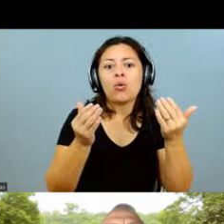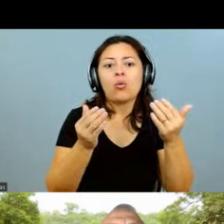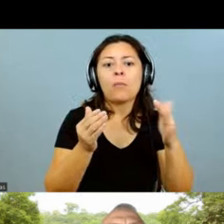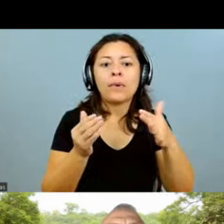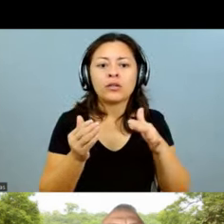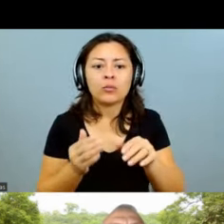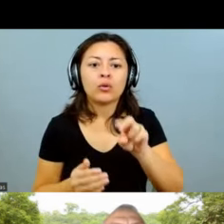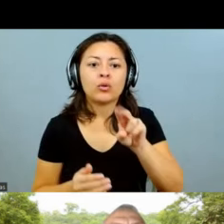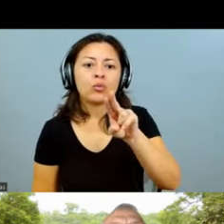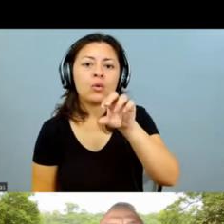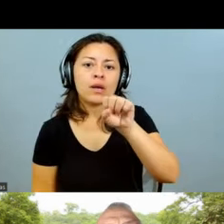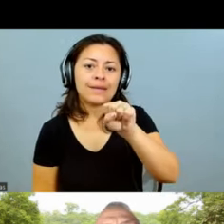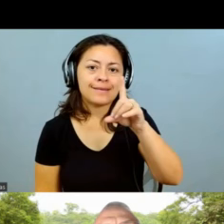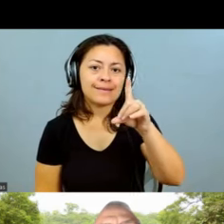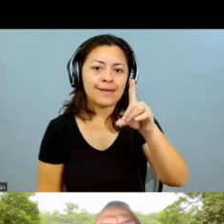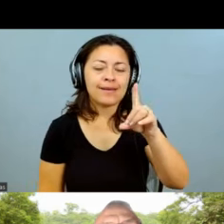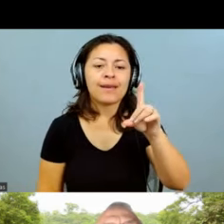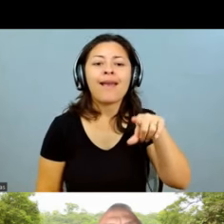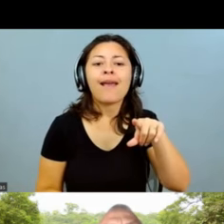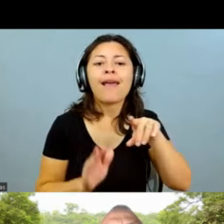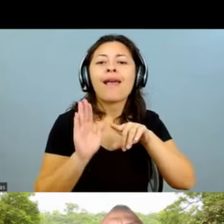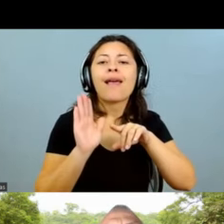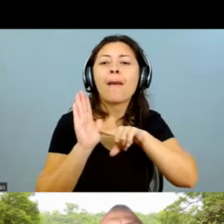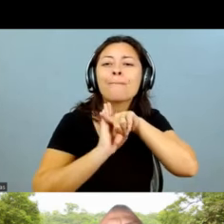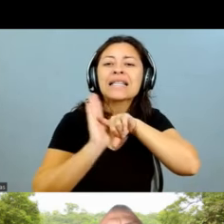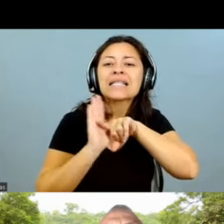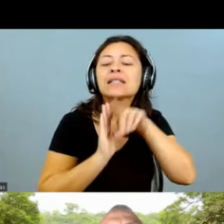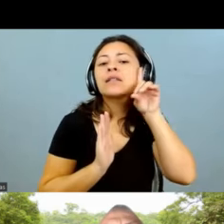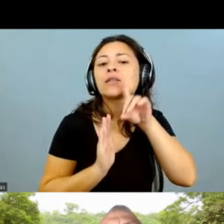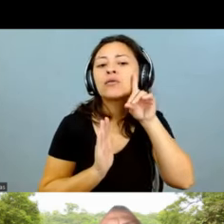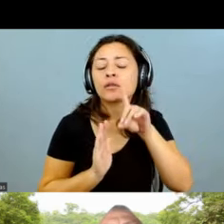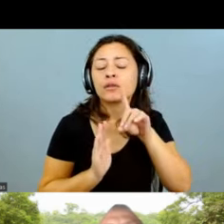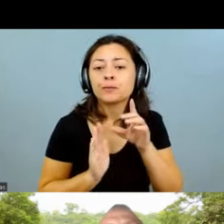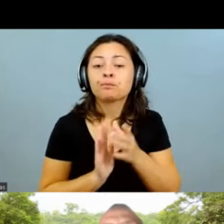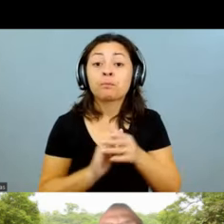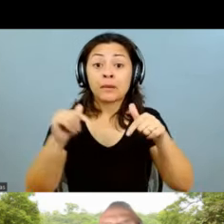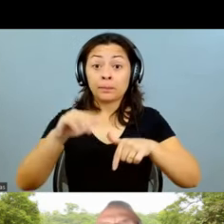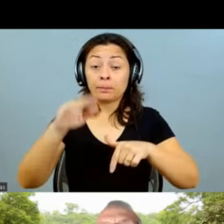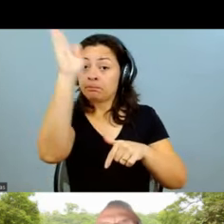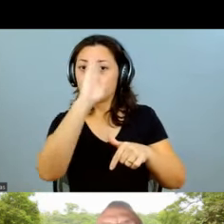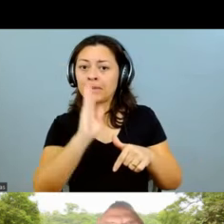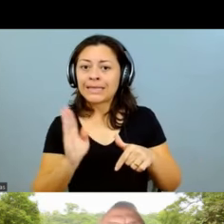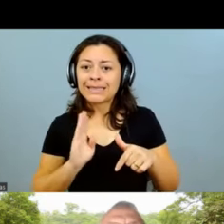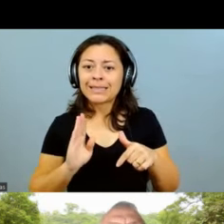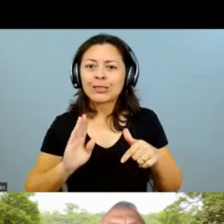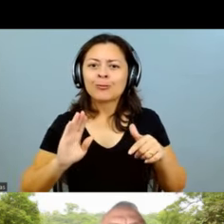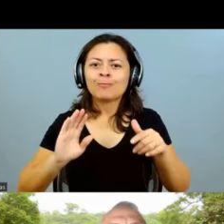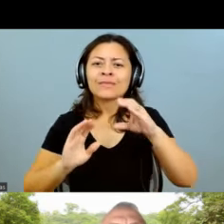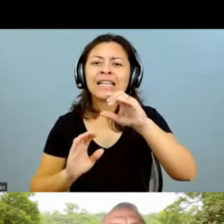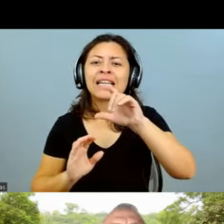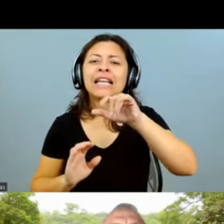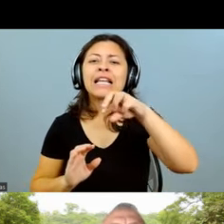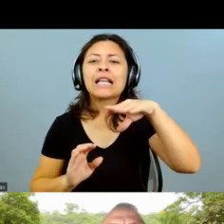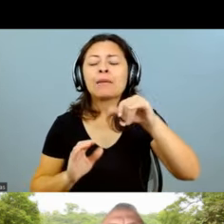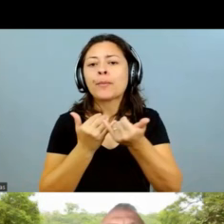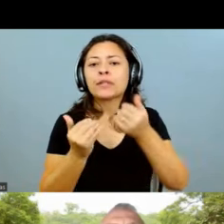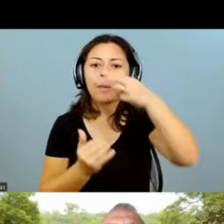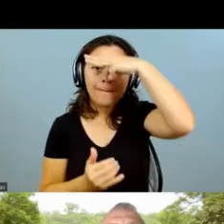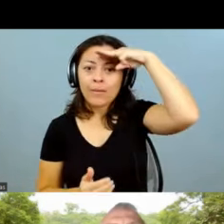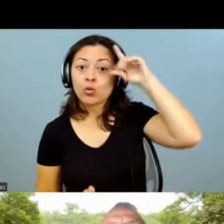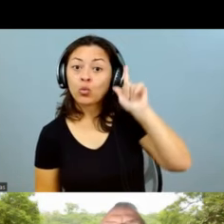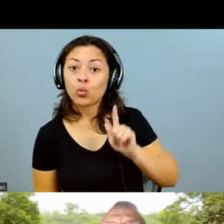o usda no Brasil o clima menos favorável com destaque Principalmente para o Mato Grosso